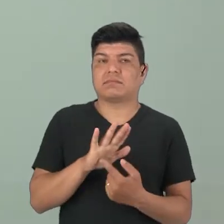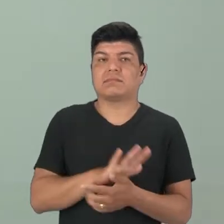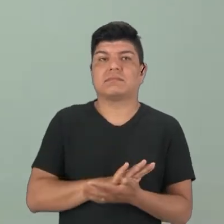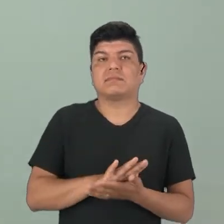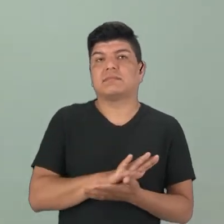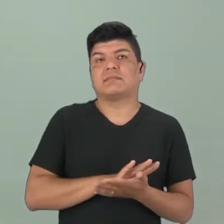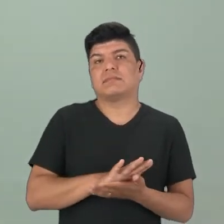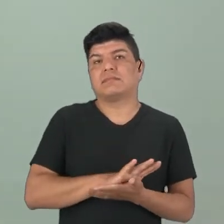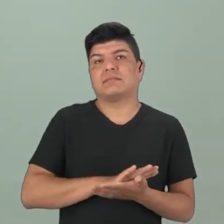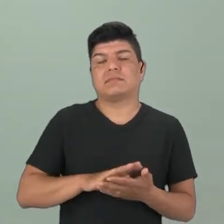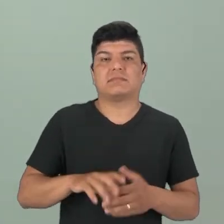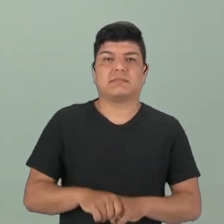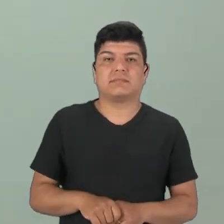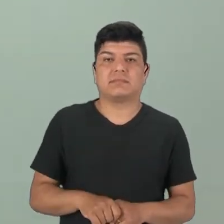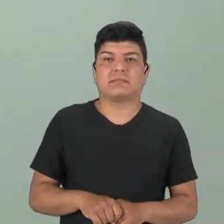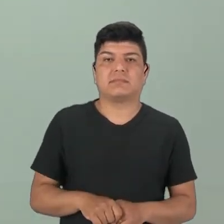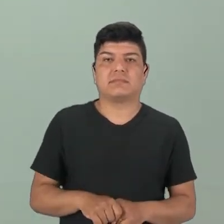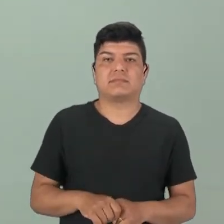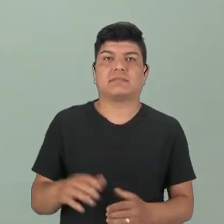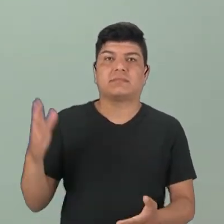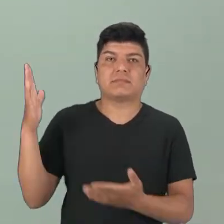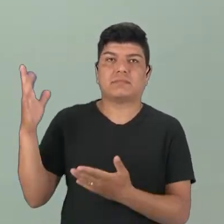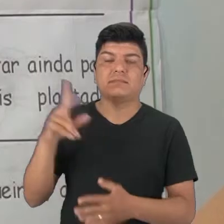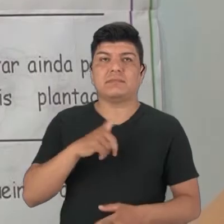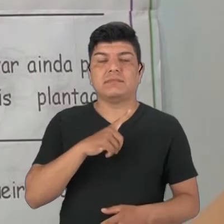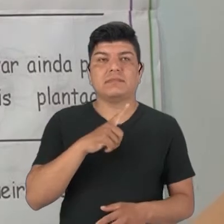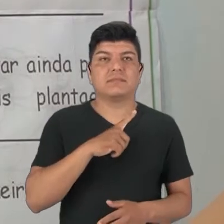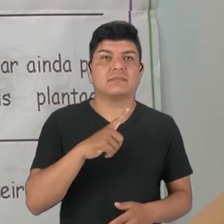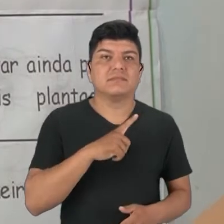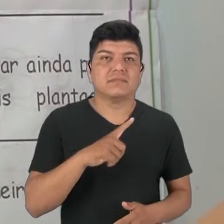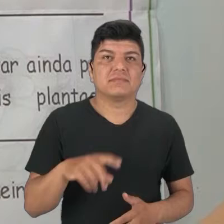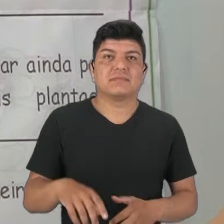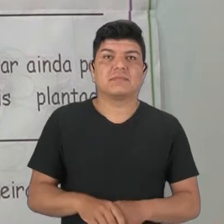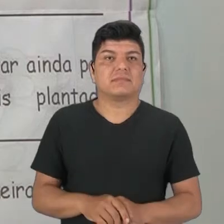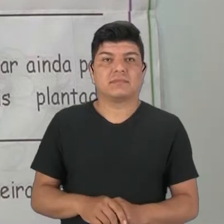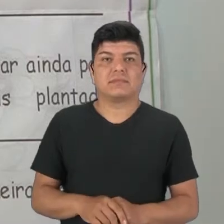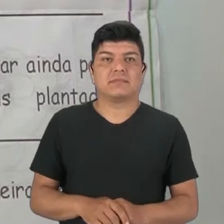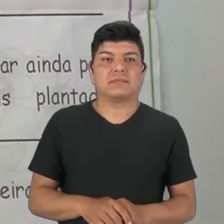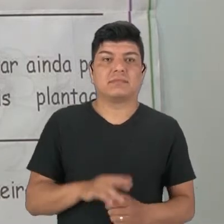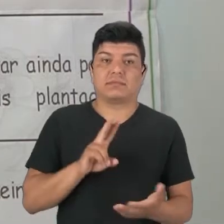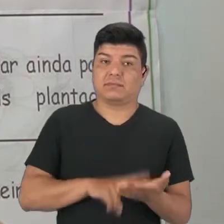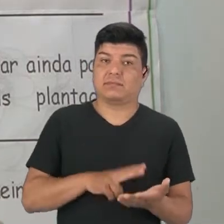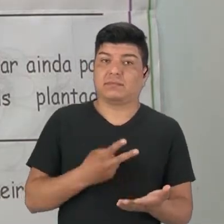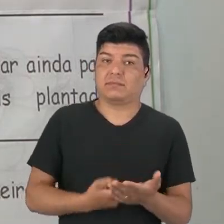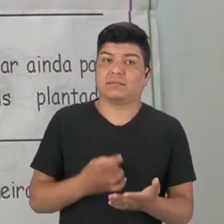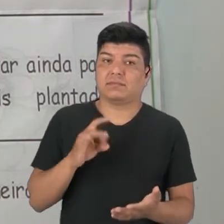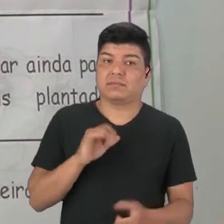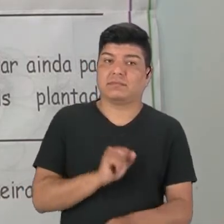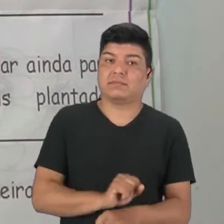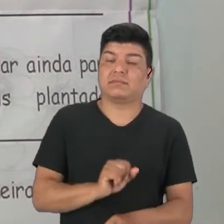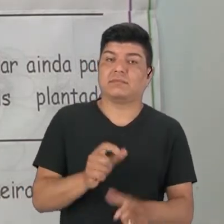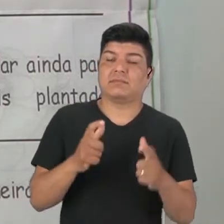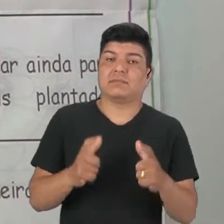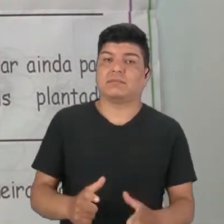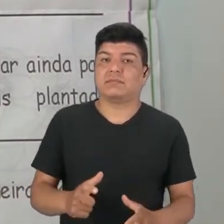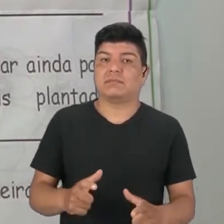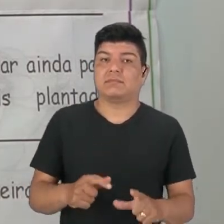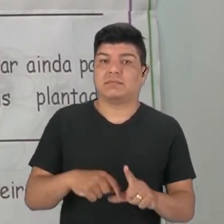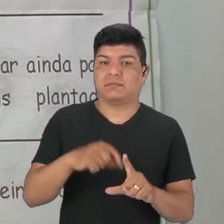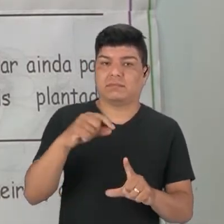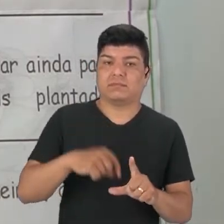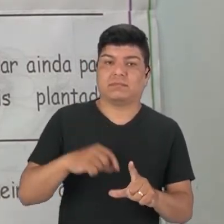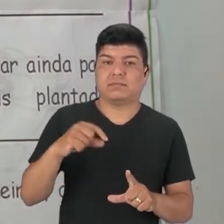Tem gráficos dessa forma aí, tá? É só fazer a interpretação. Eles pararam exatamente nas linhas aqui,